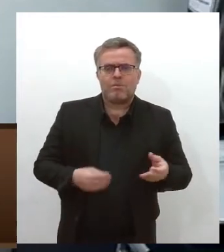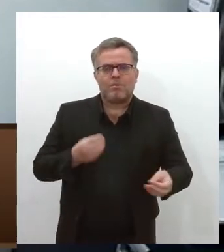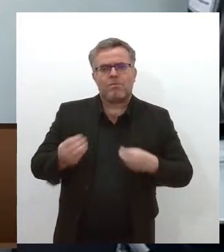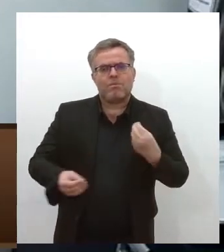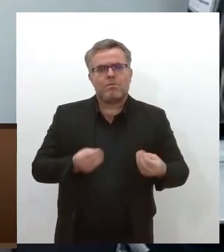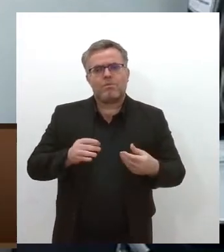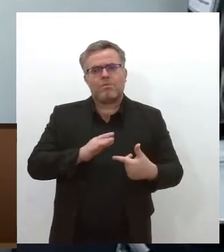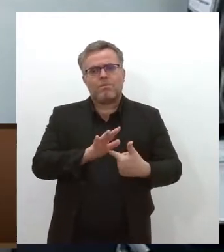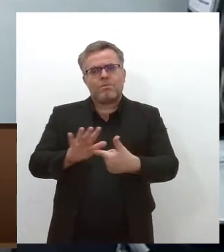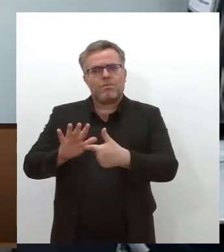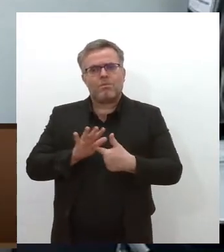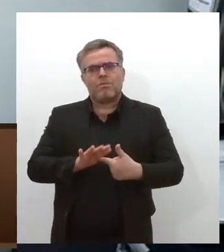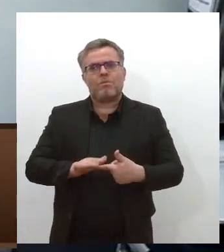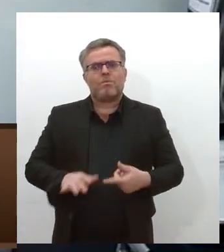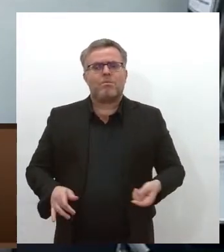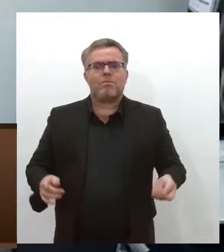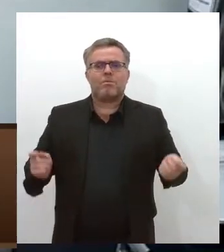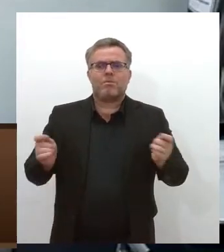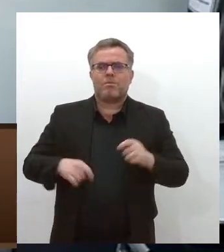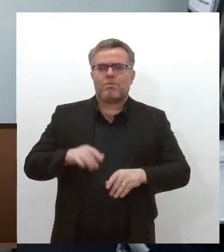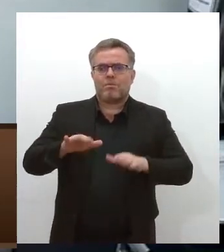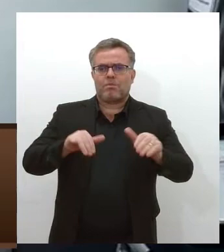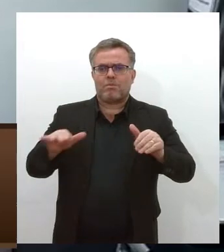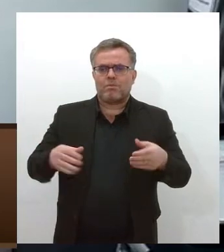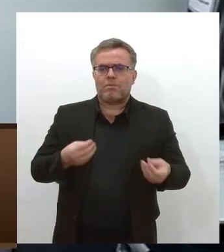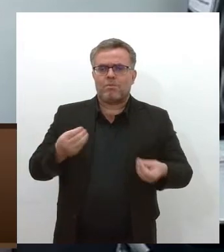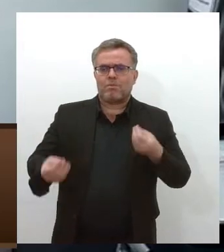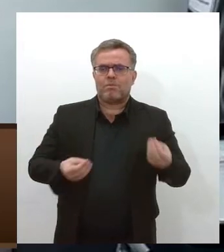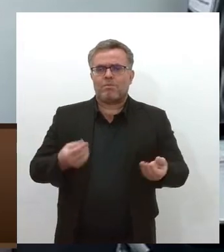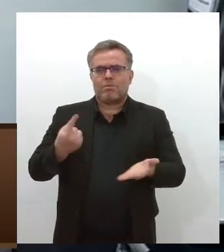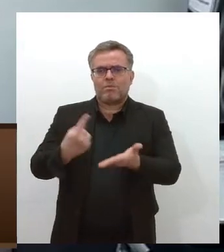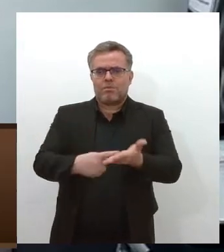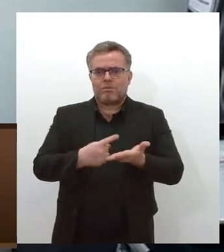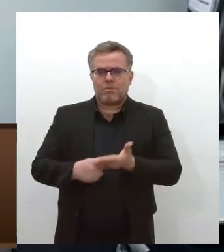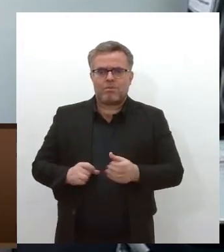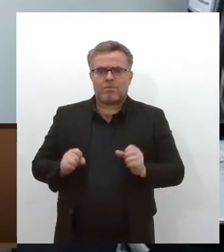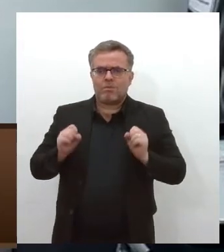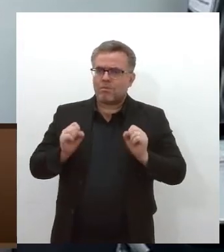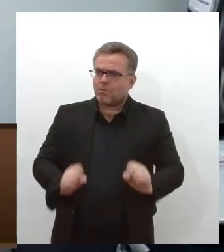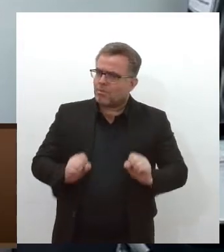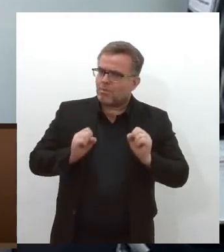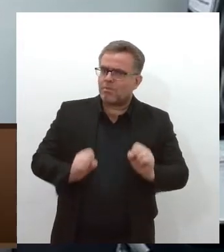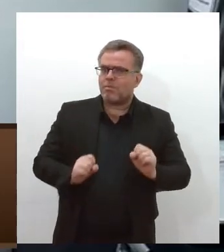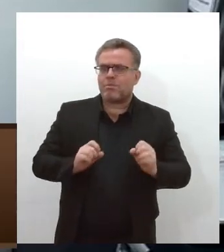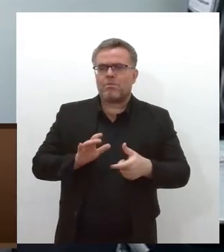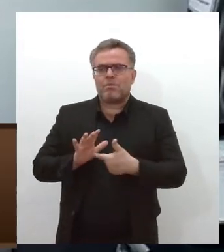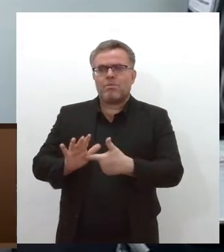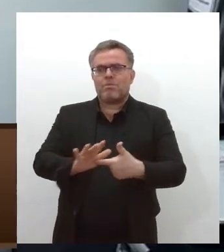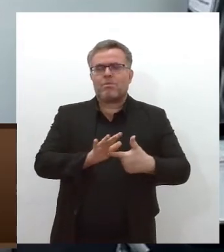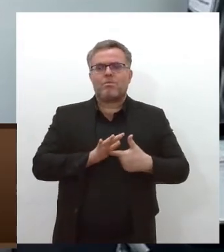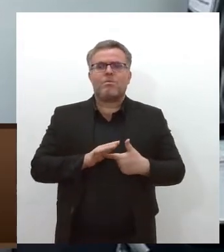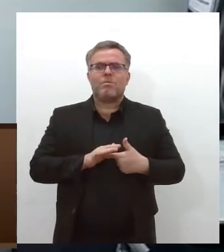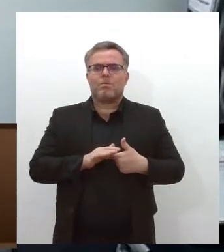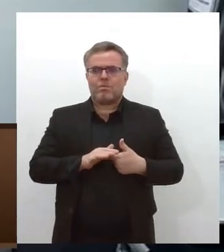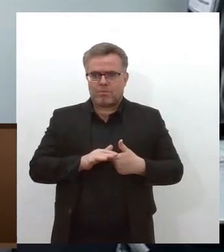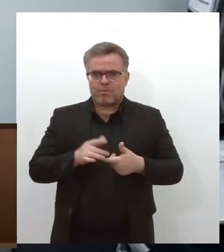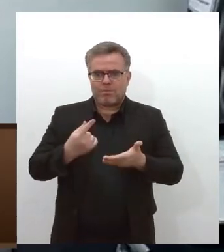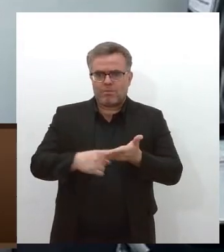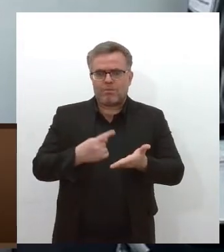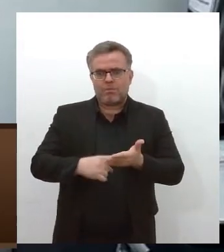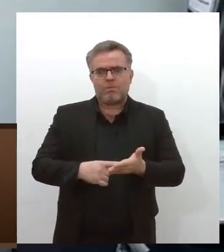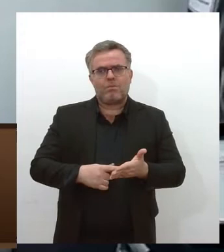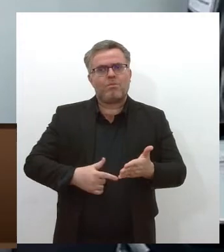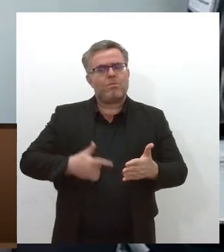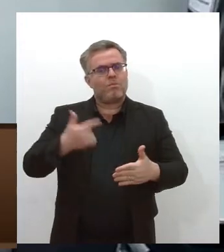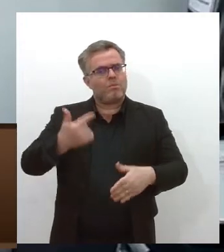posso chamar um voto útil para poder, por exemplo, levar uma eleição para o segundo turno. Eu posso falar de